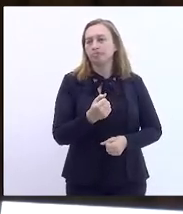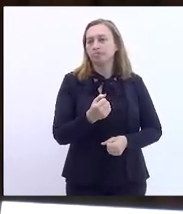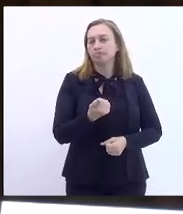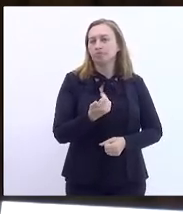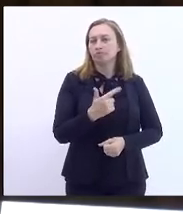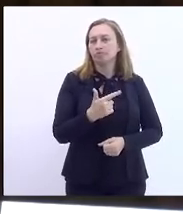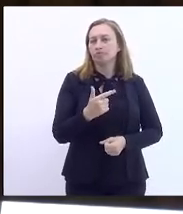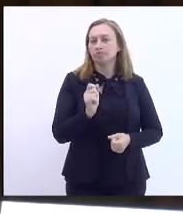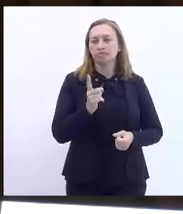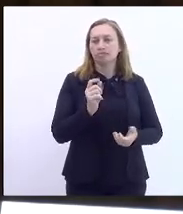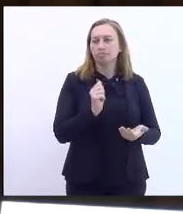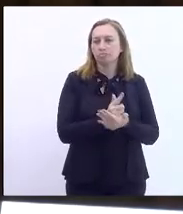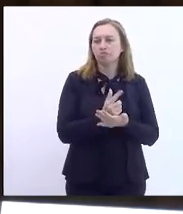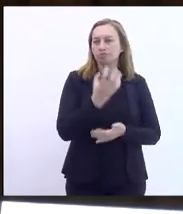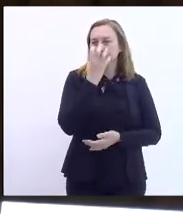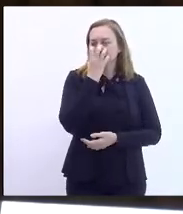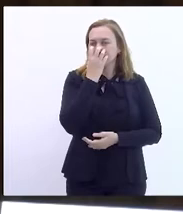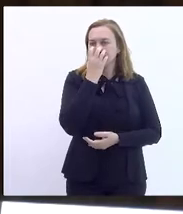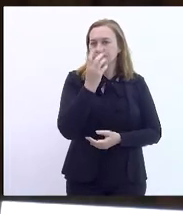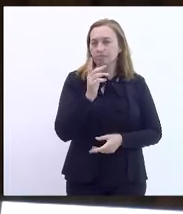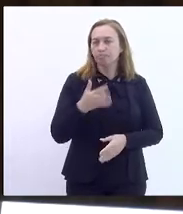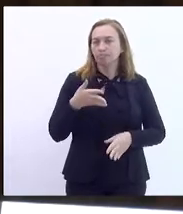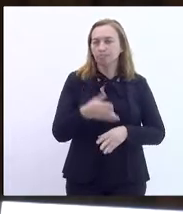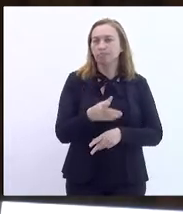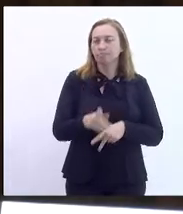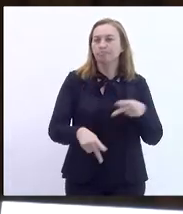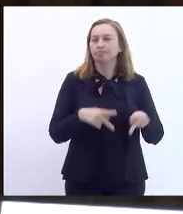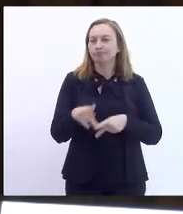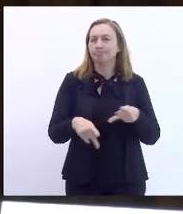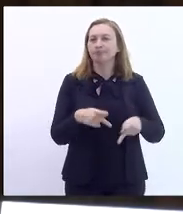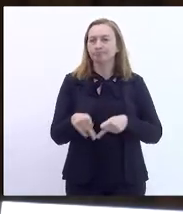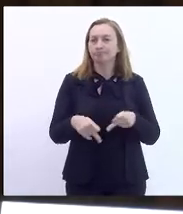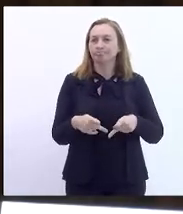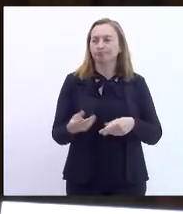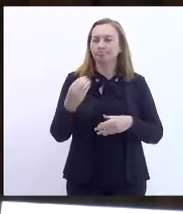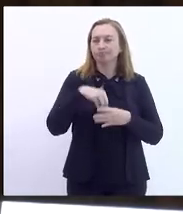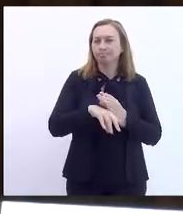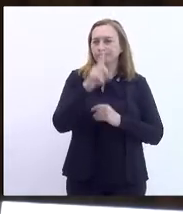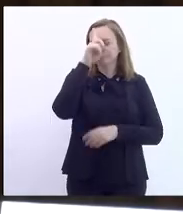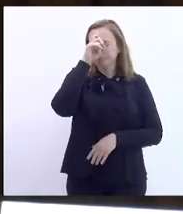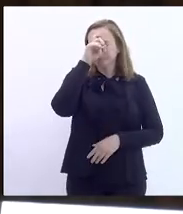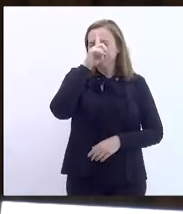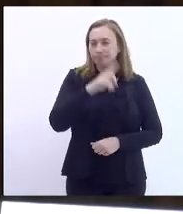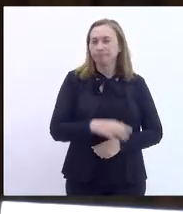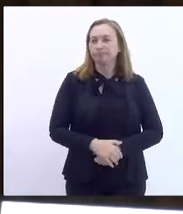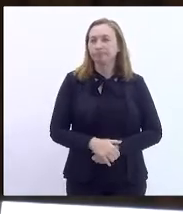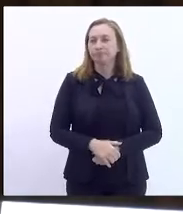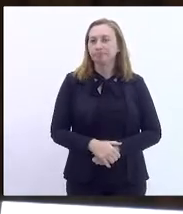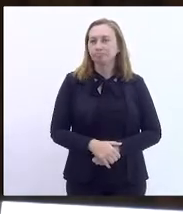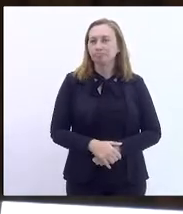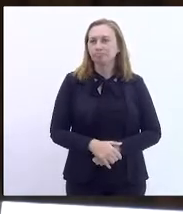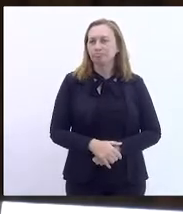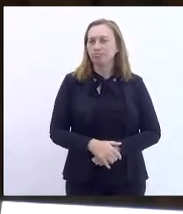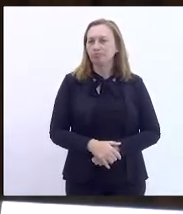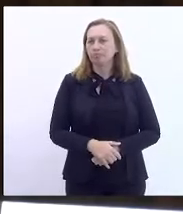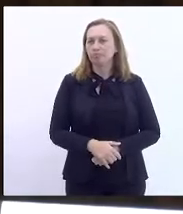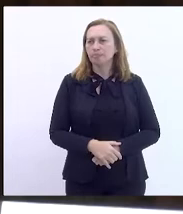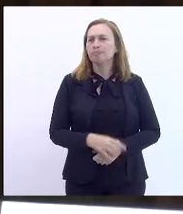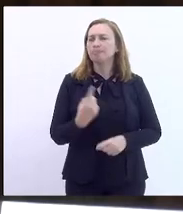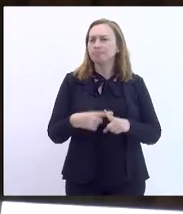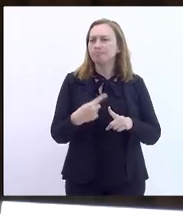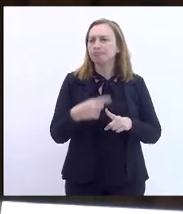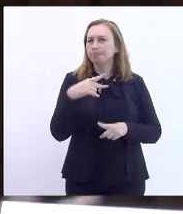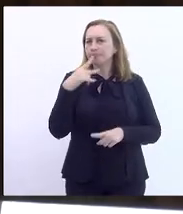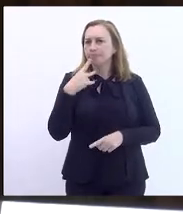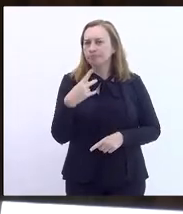não chegaram para a população dentro dos hospitais e não à toa por que que eu tô